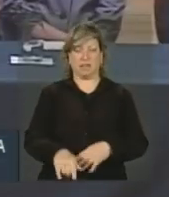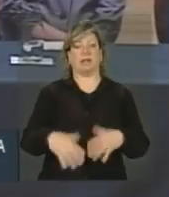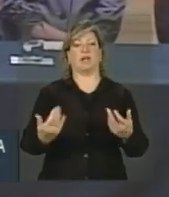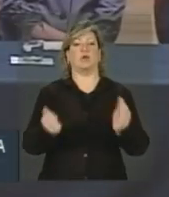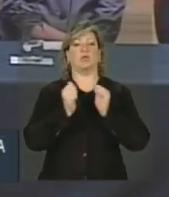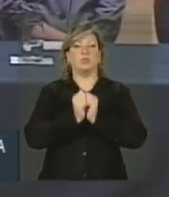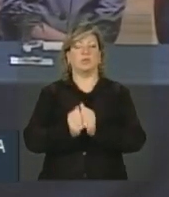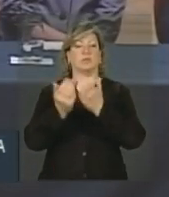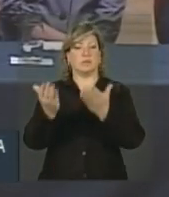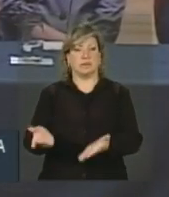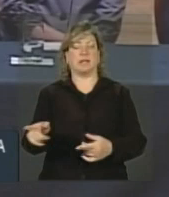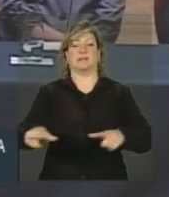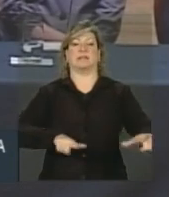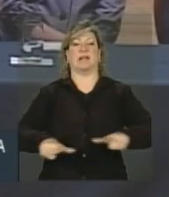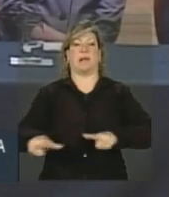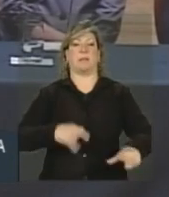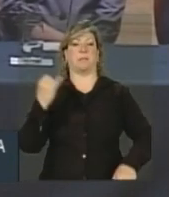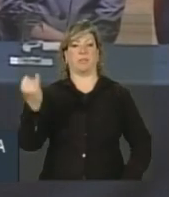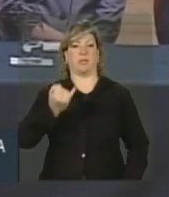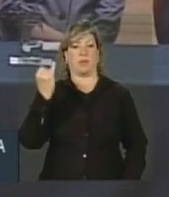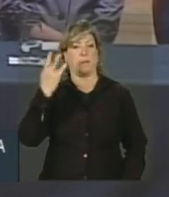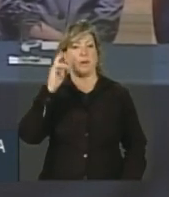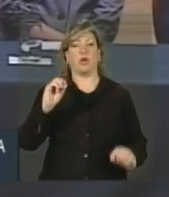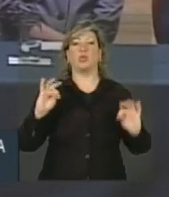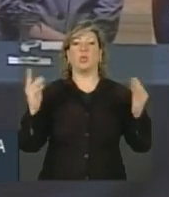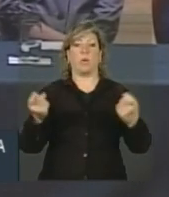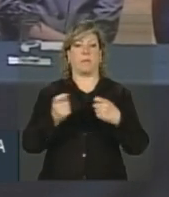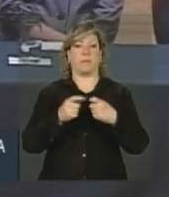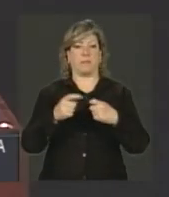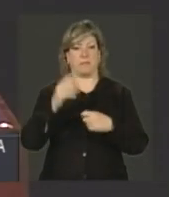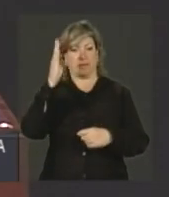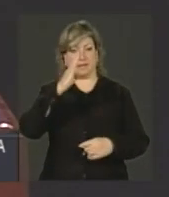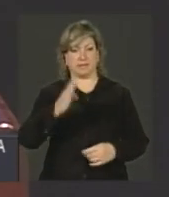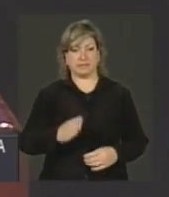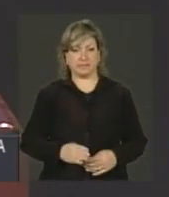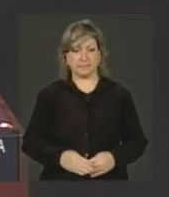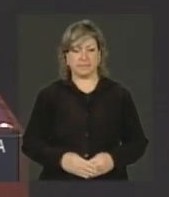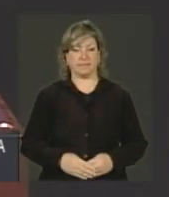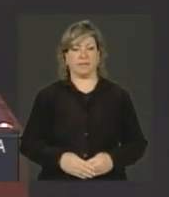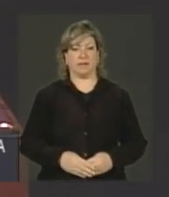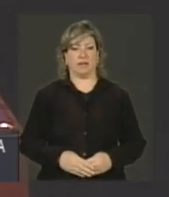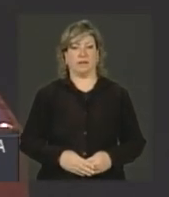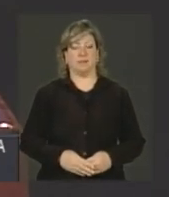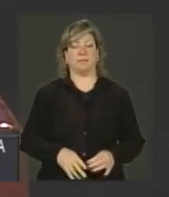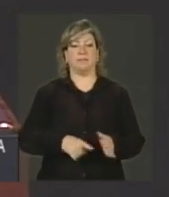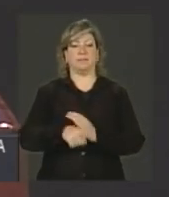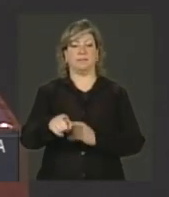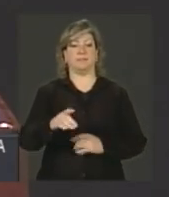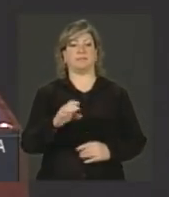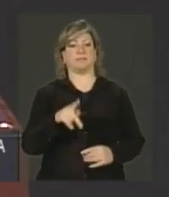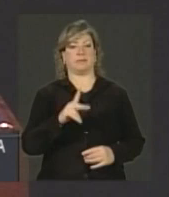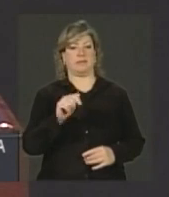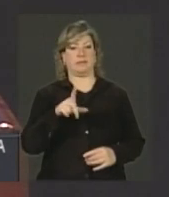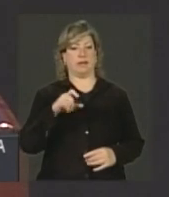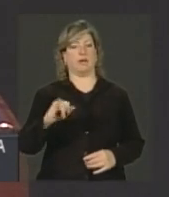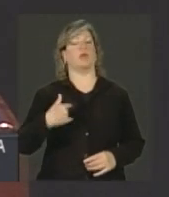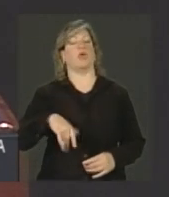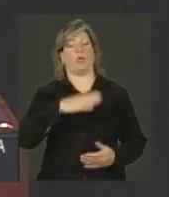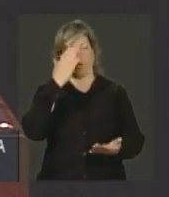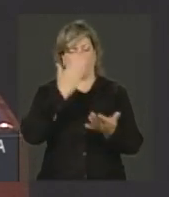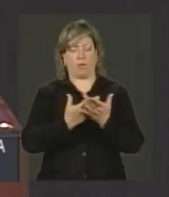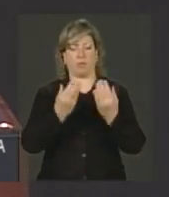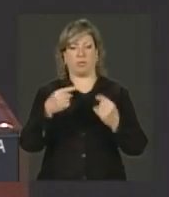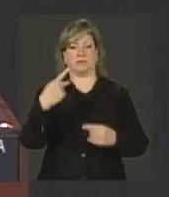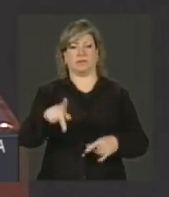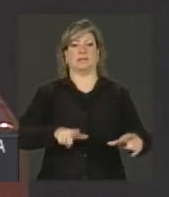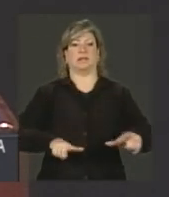lado nessa missão importante para toda a medicina brasileira. Caro Calil, temos muita confiança no seu